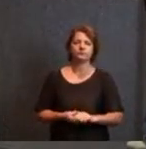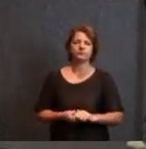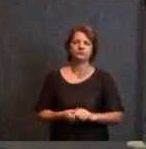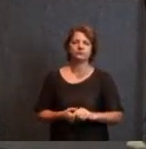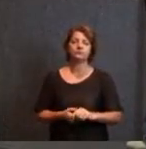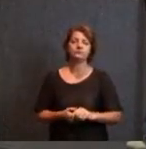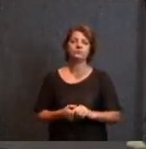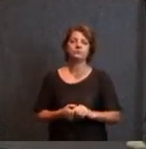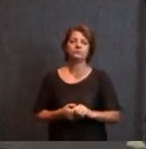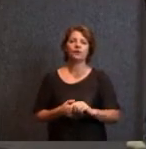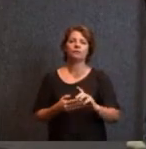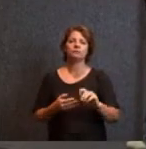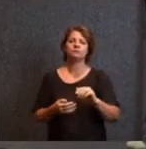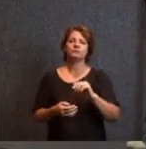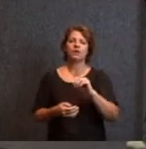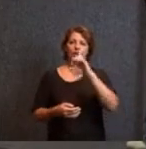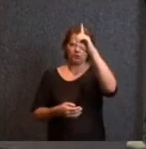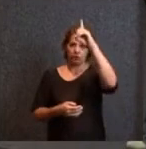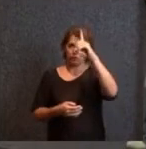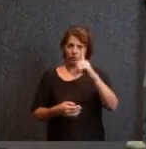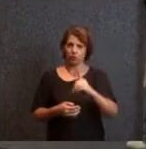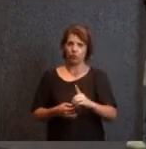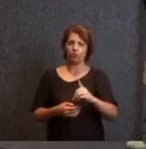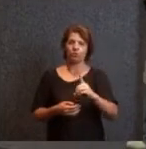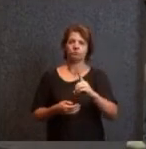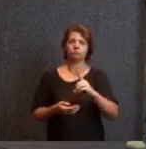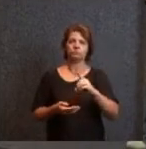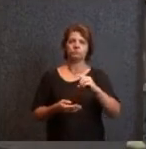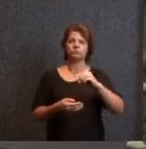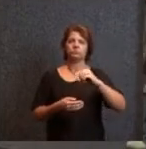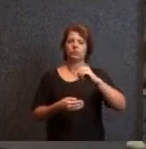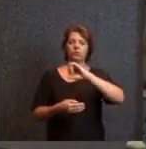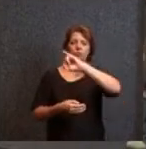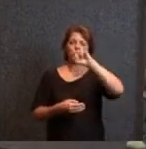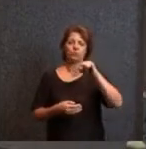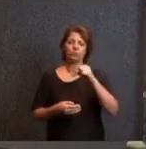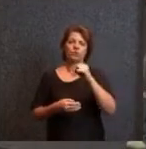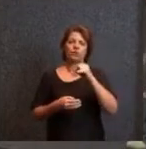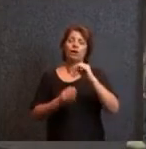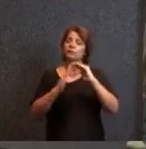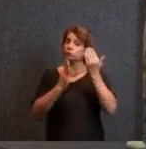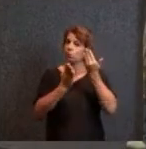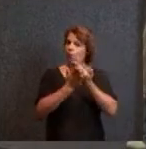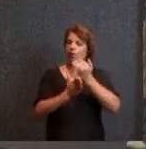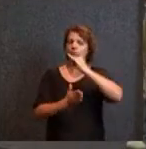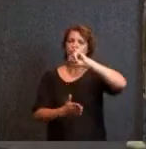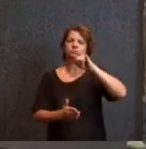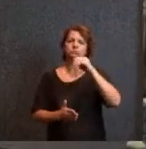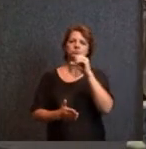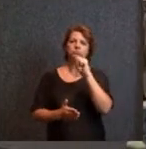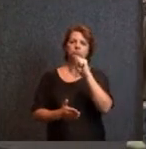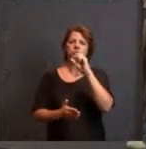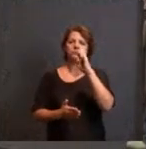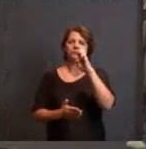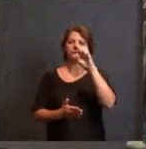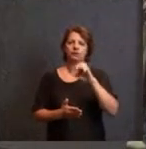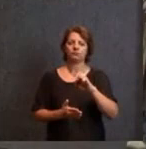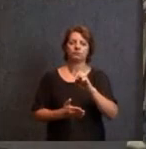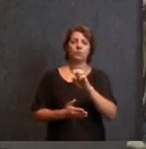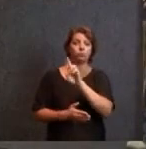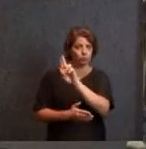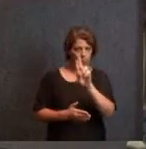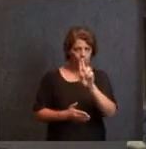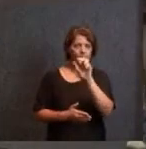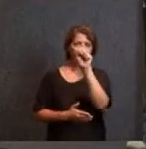E, por fim, a diretora da Escola Municipal, professor José Raimundo Pereira de Azevedo, a professora Adriana Mascarenhas